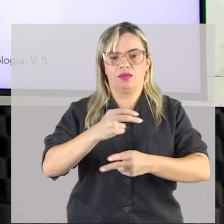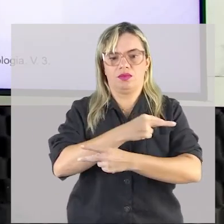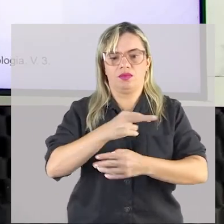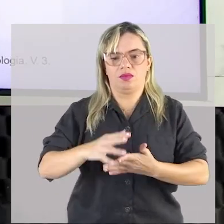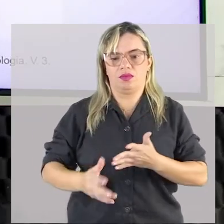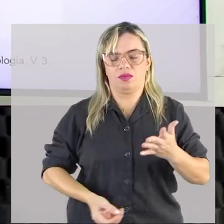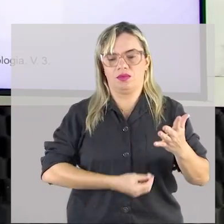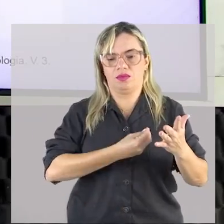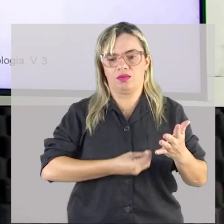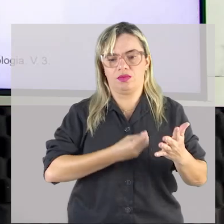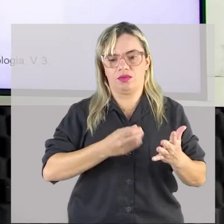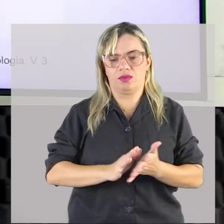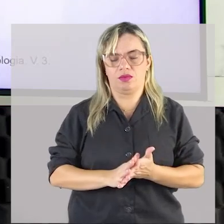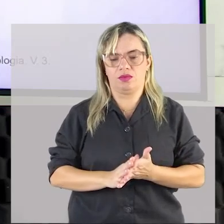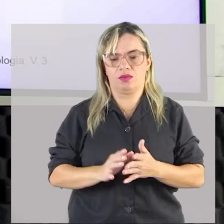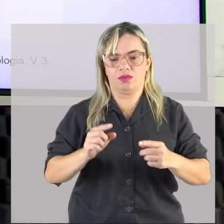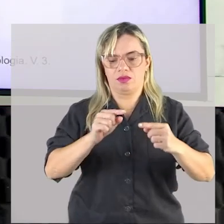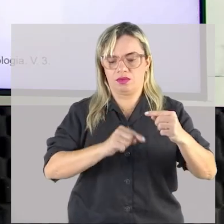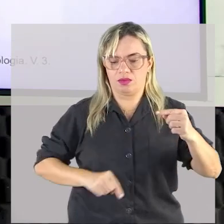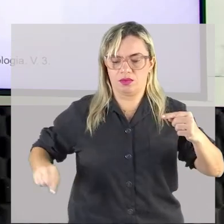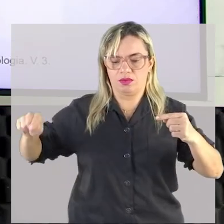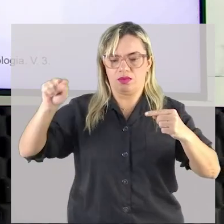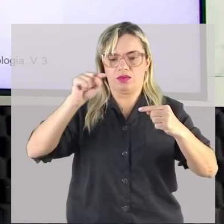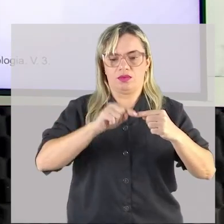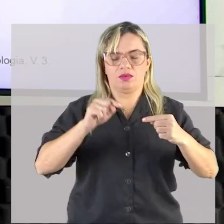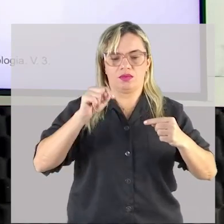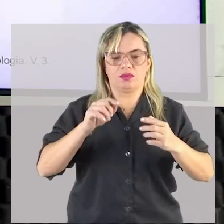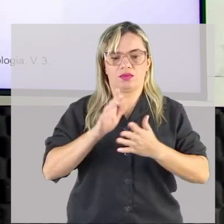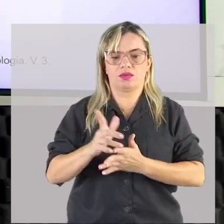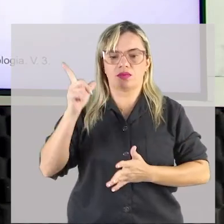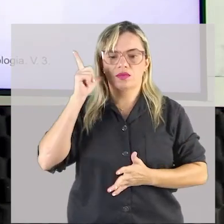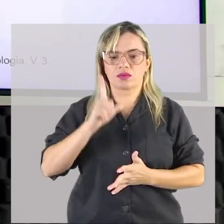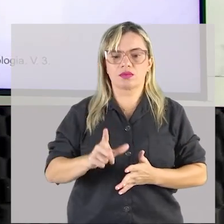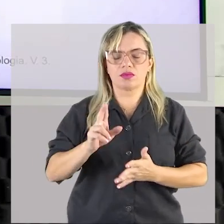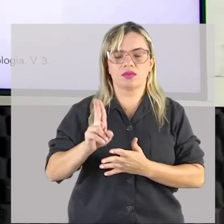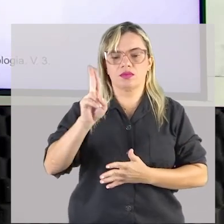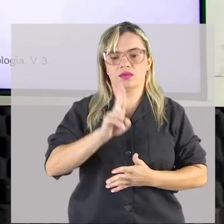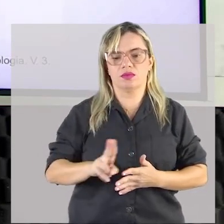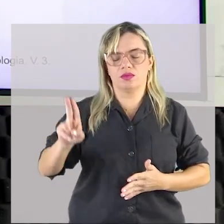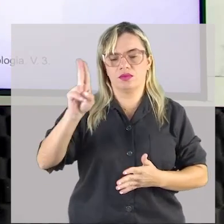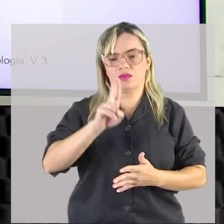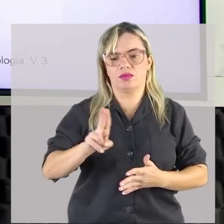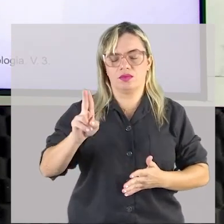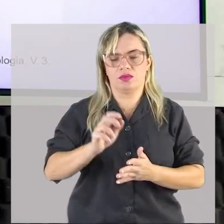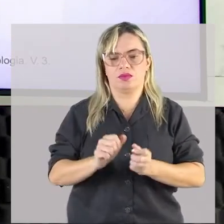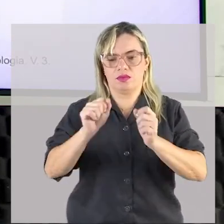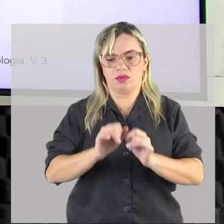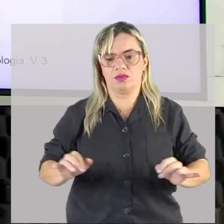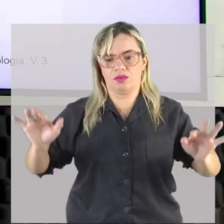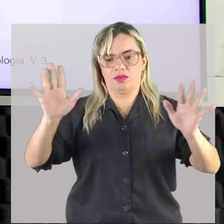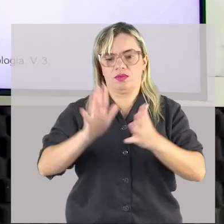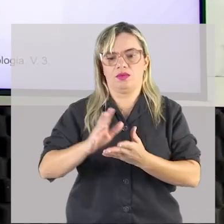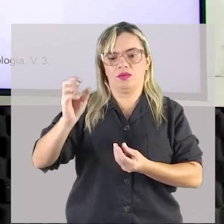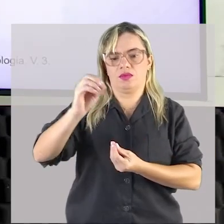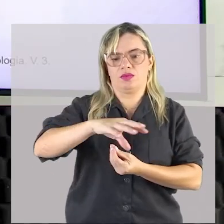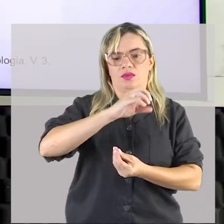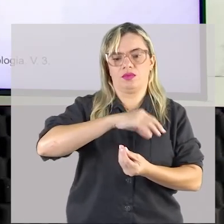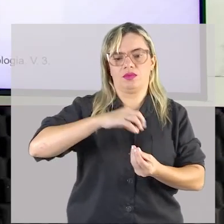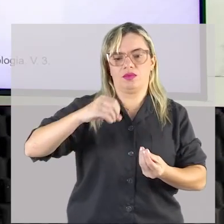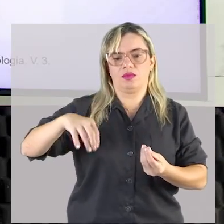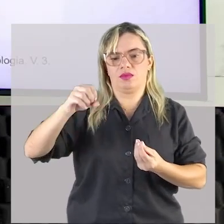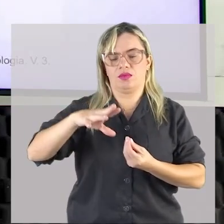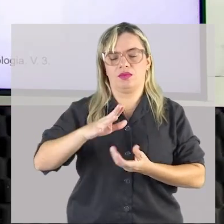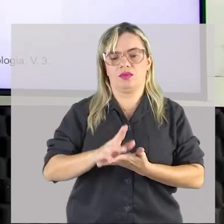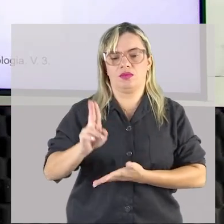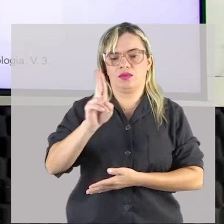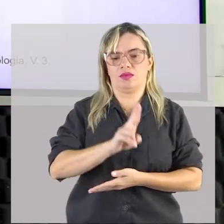organismos que estão aparentes aí nesse ciclo, conseguem utilizar o N2 lá da atmosfera, ali, ó, o fungo está utilizando, né,